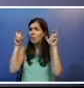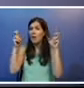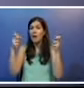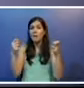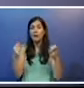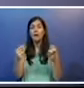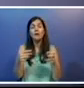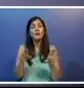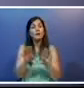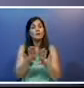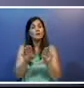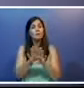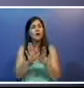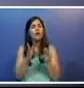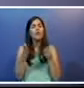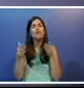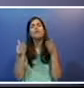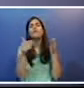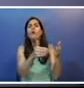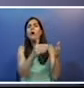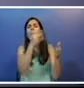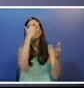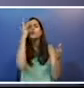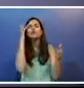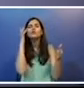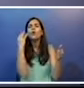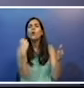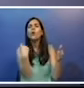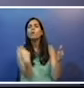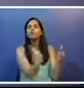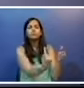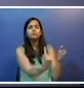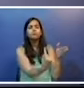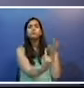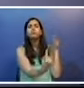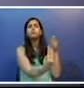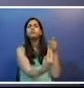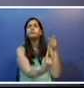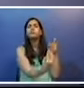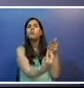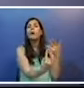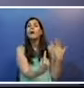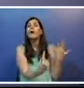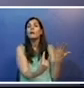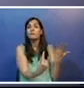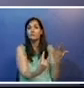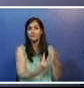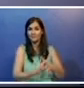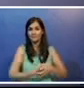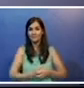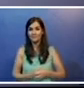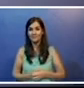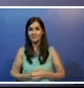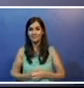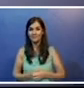também o público-alvo. A quem vai se destinar esse tipo de texto que vocês escolherem?